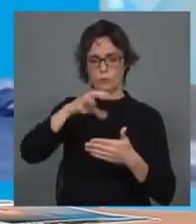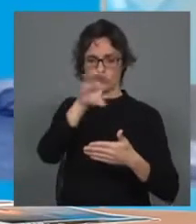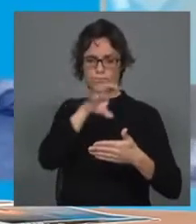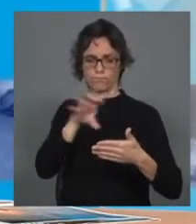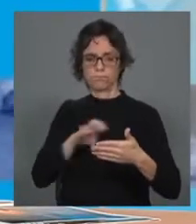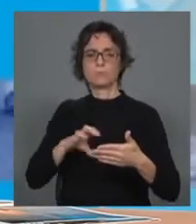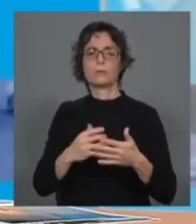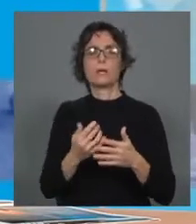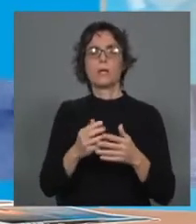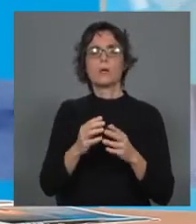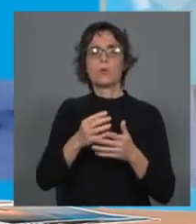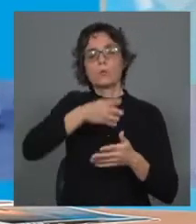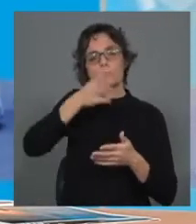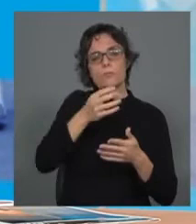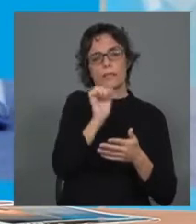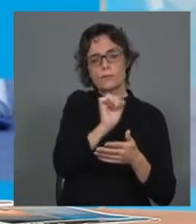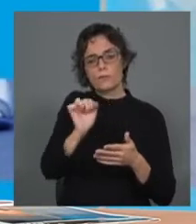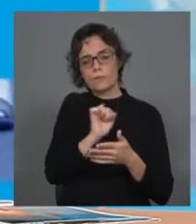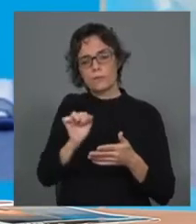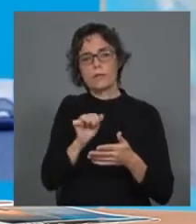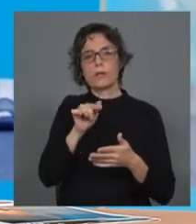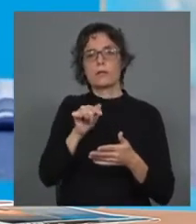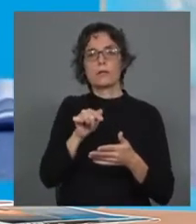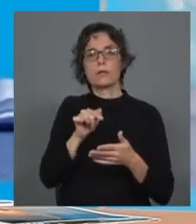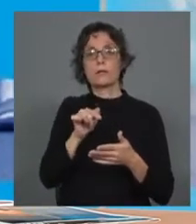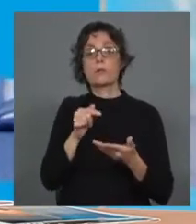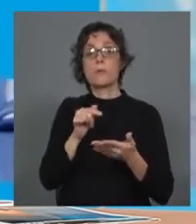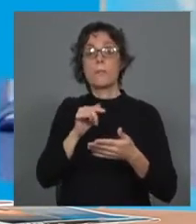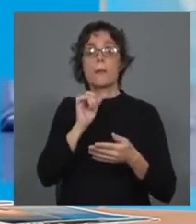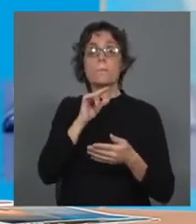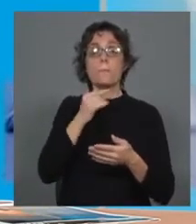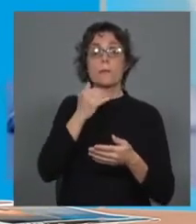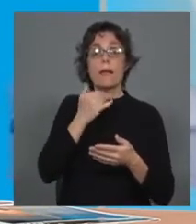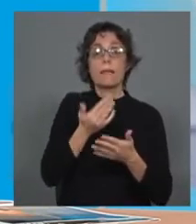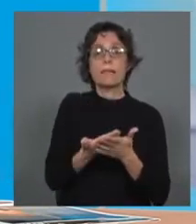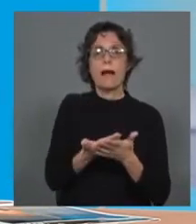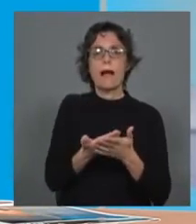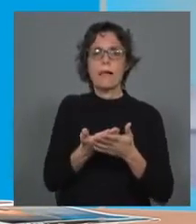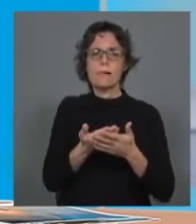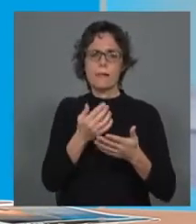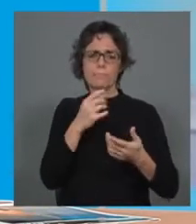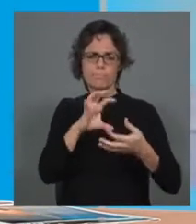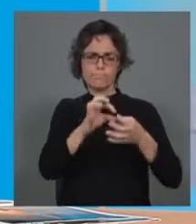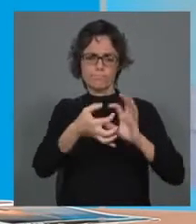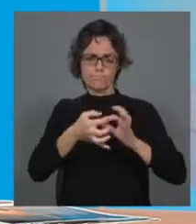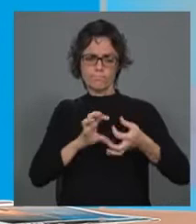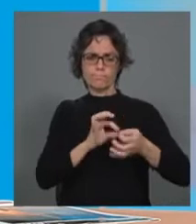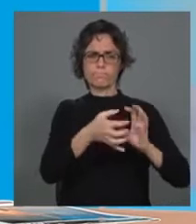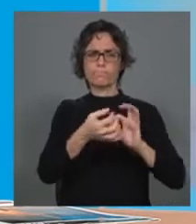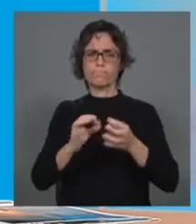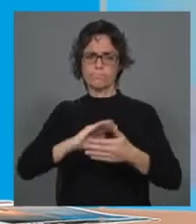calendário, com suas devidas explicações, para que possamos fazer essa correlação, inclusive, não só das